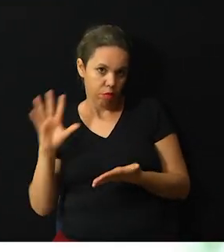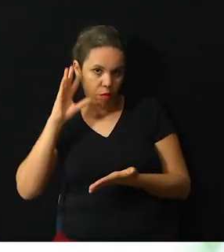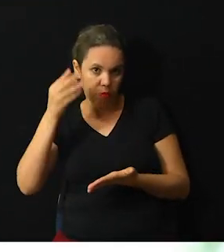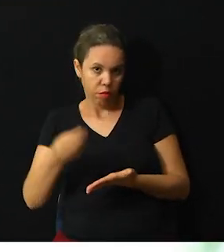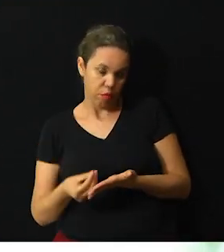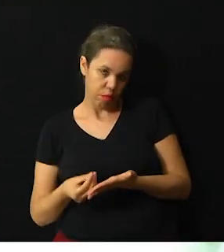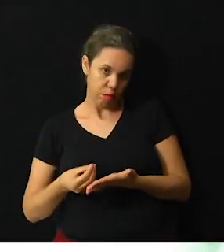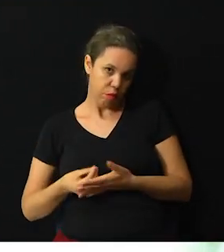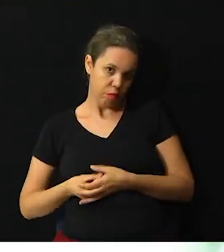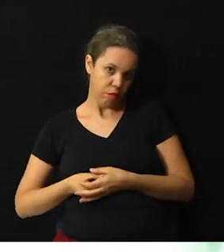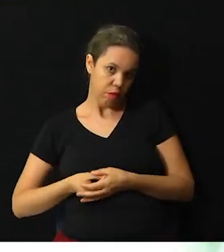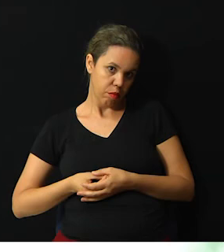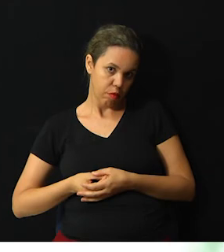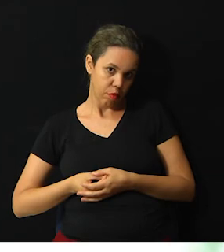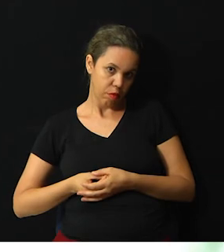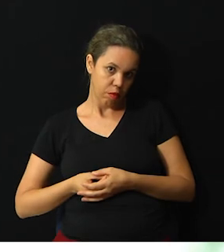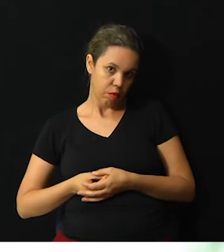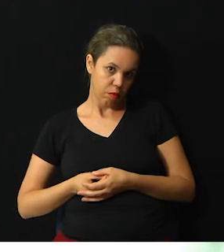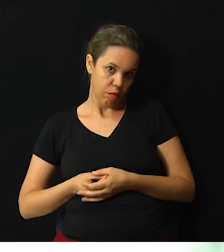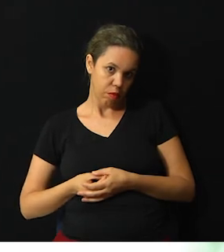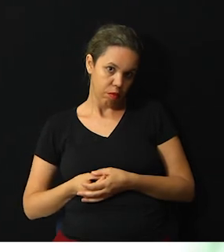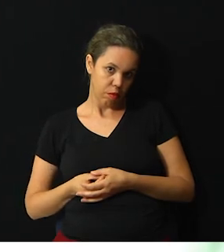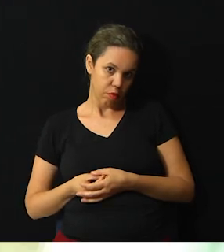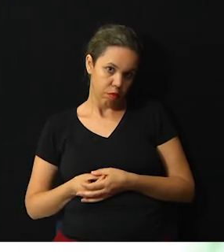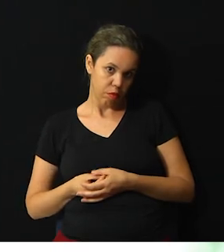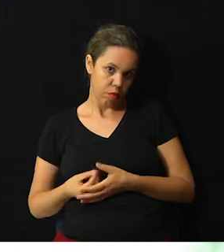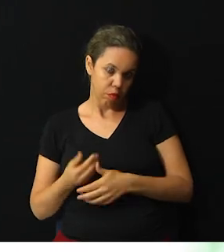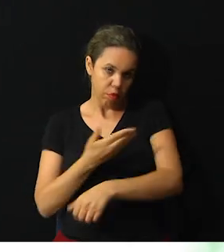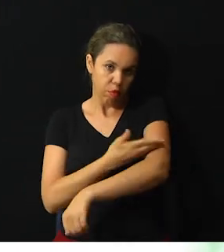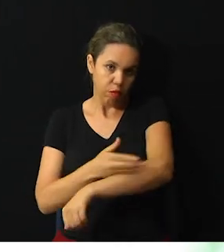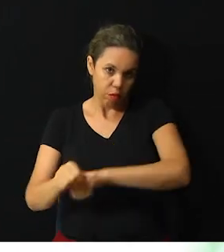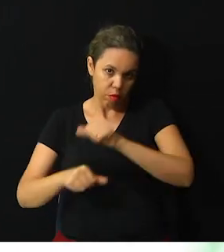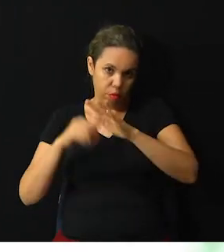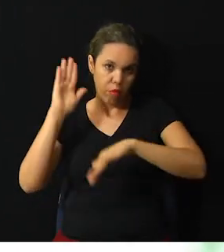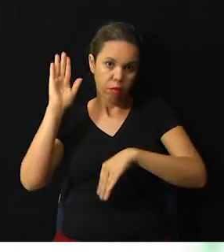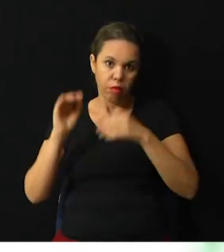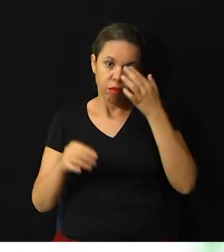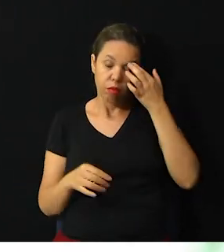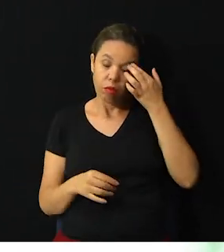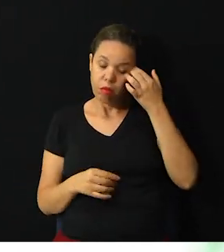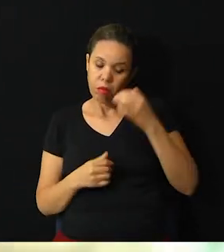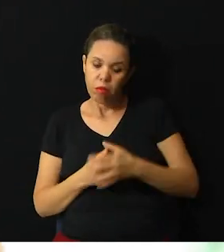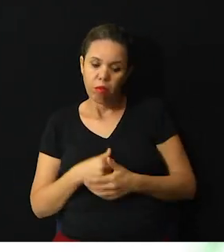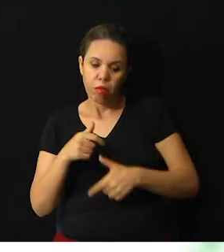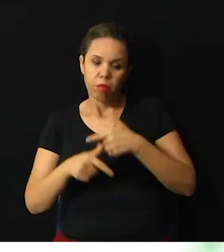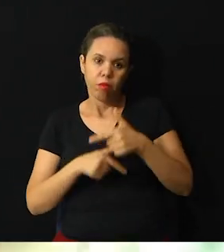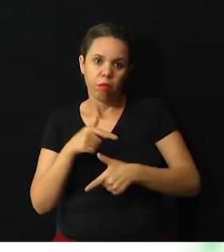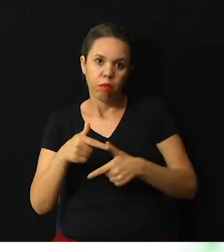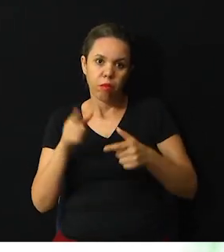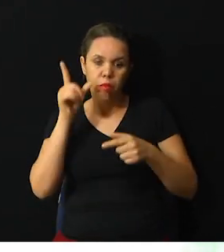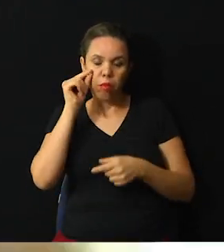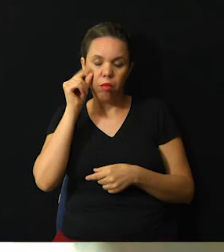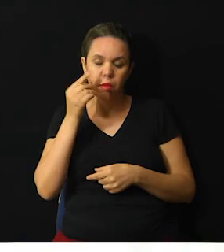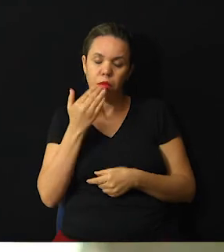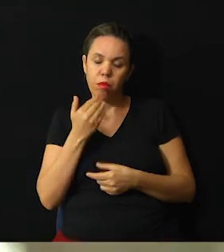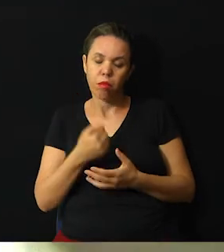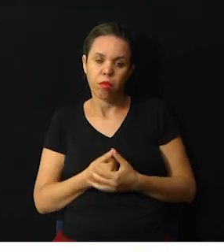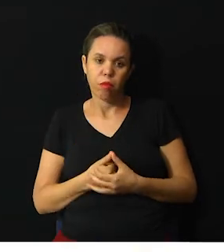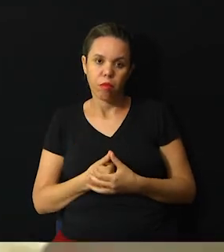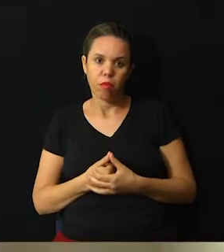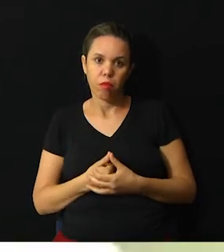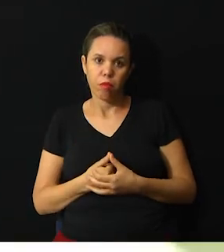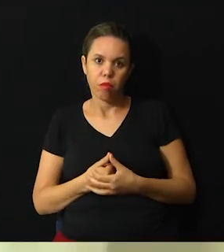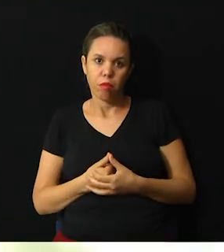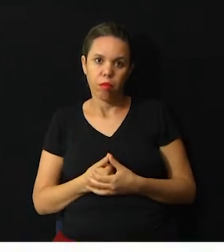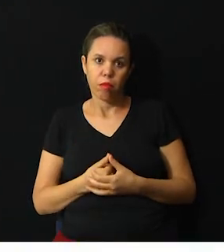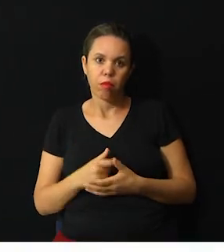a entender que os hábitos de vida têm que ir além disso, né? Além de trabalho, sono e comida, né?